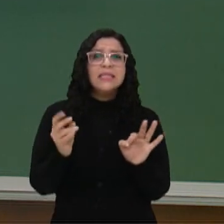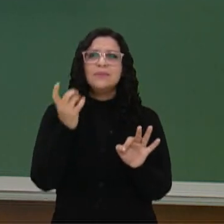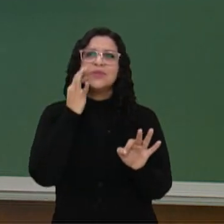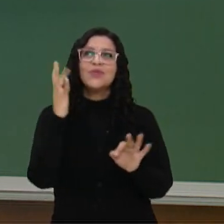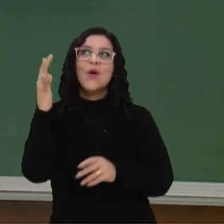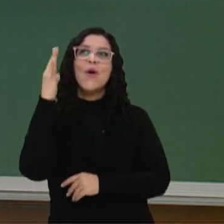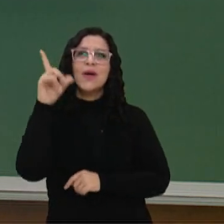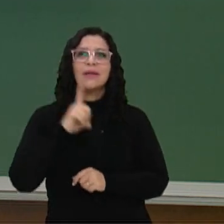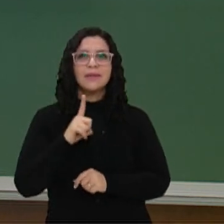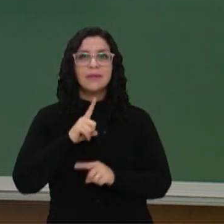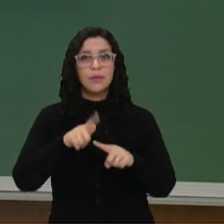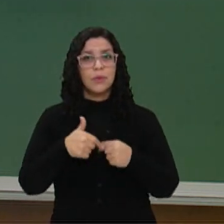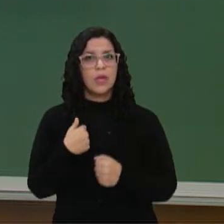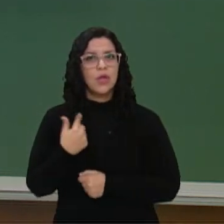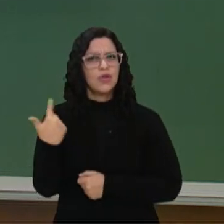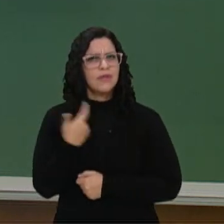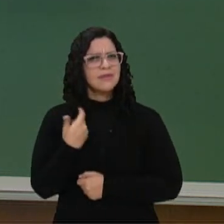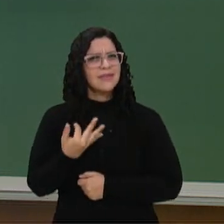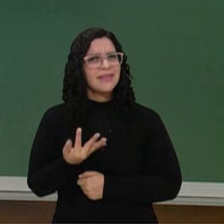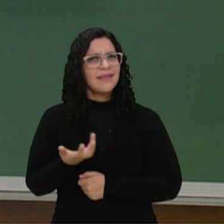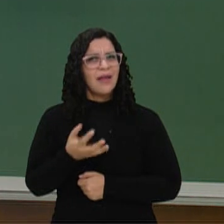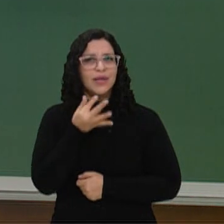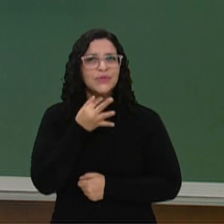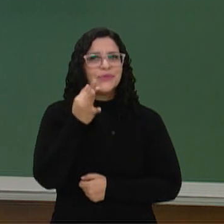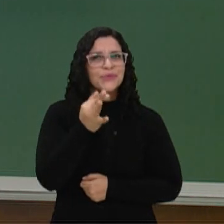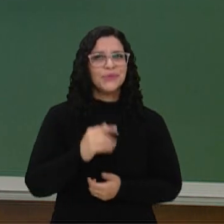nós sonharmos com o que queremos, né?